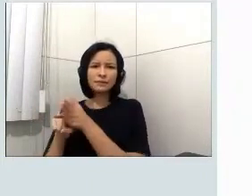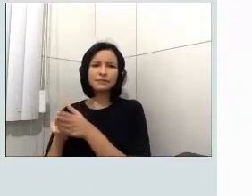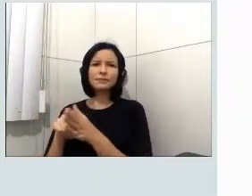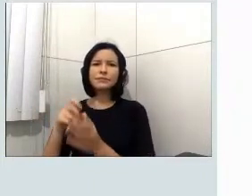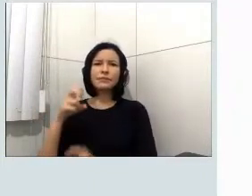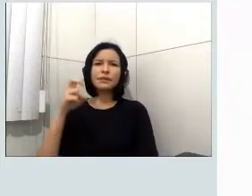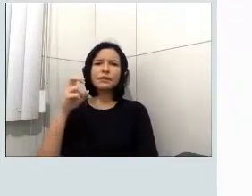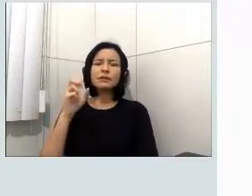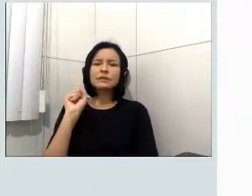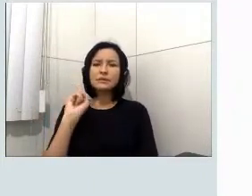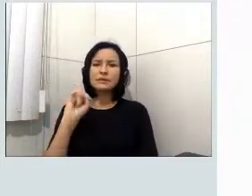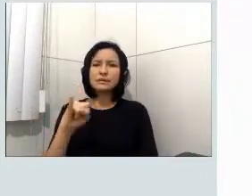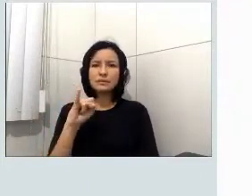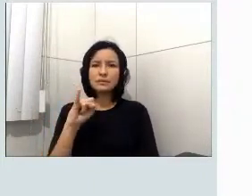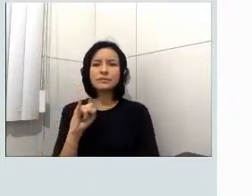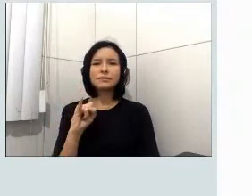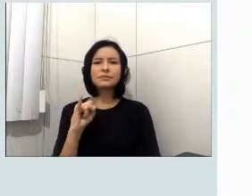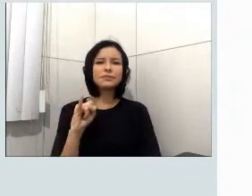se